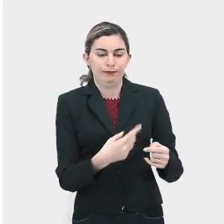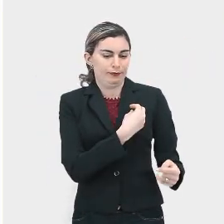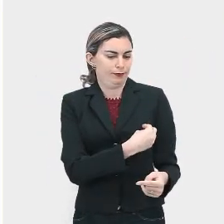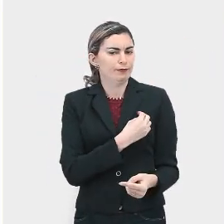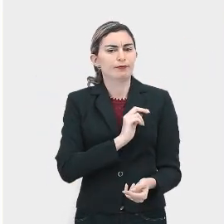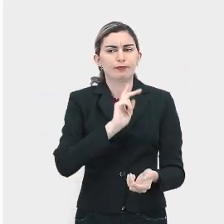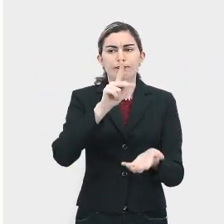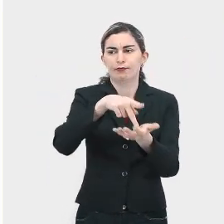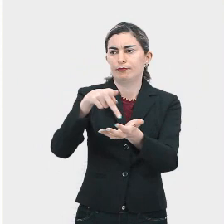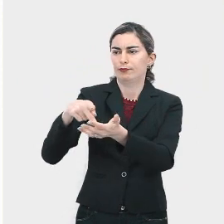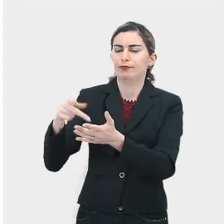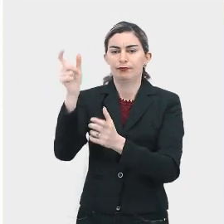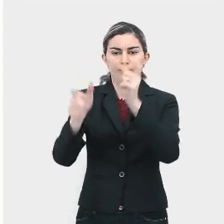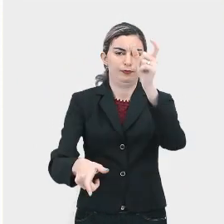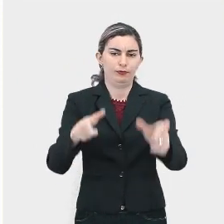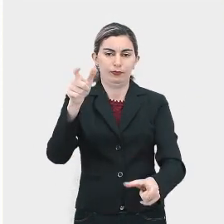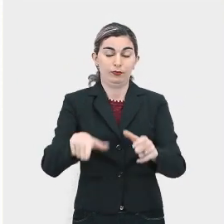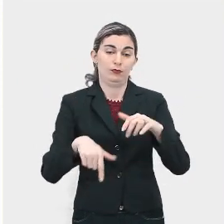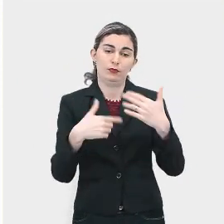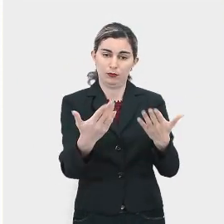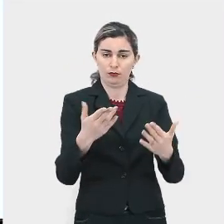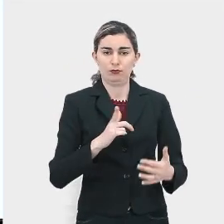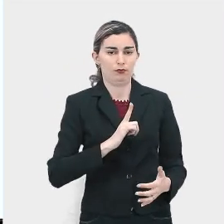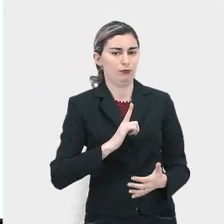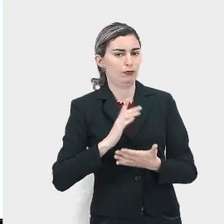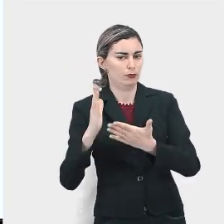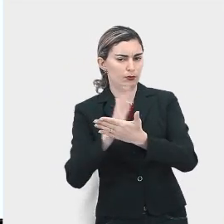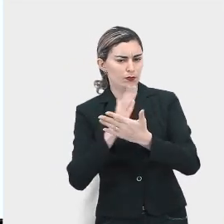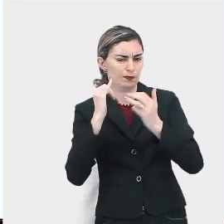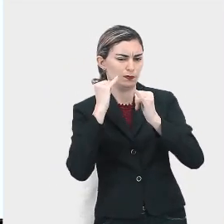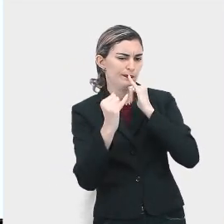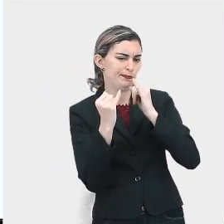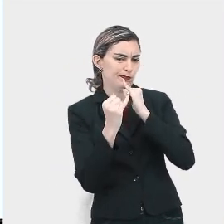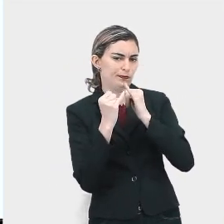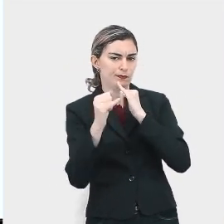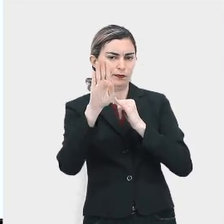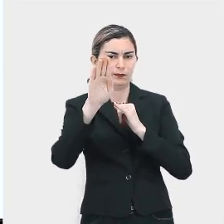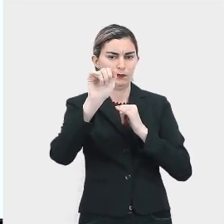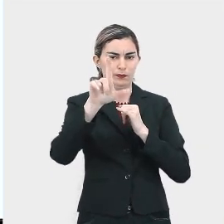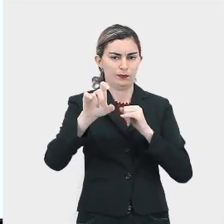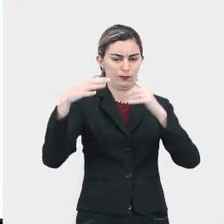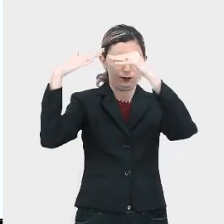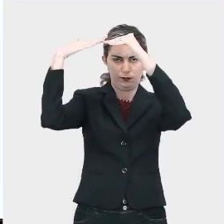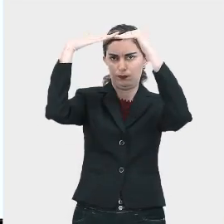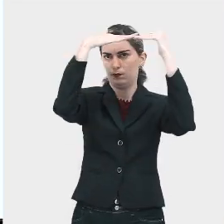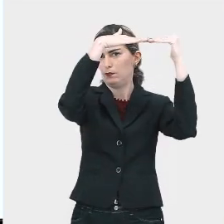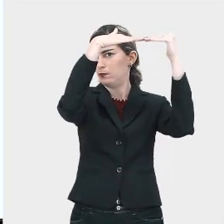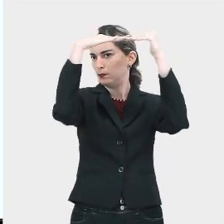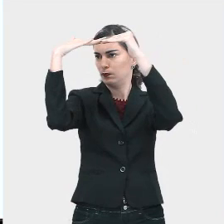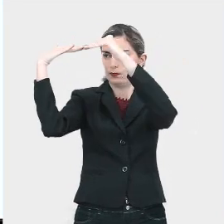com a vida real e cotidiana. Então, apesar dela ter algumas semelhanças com o balé, com os